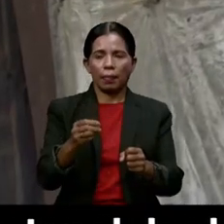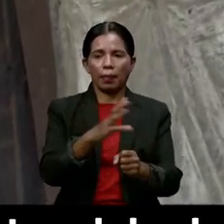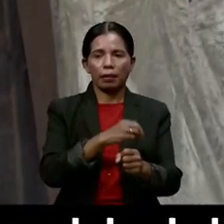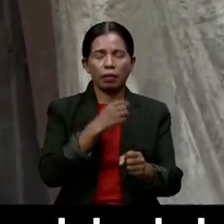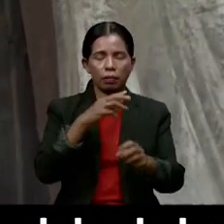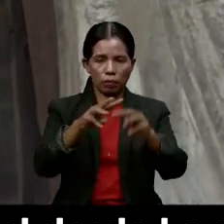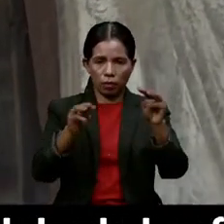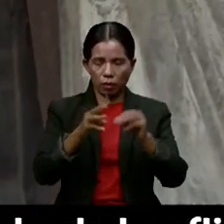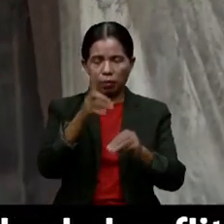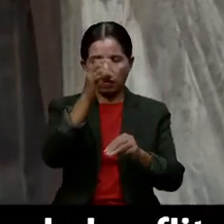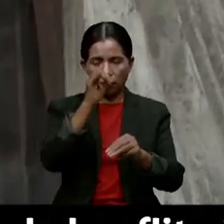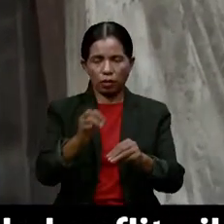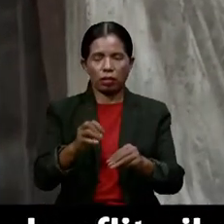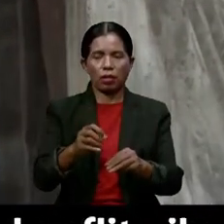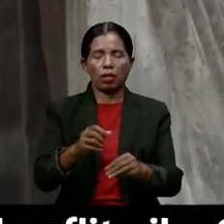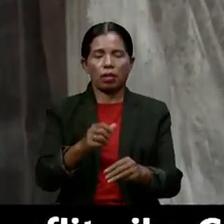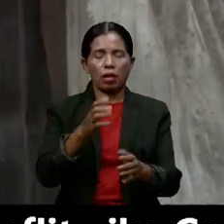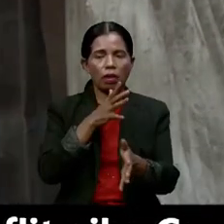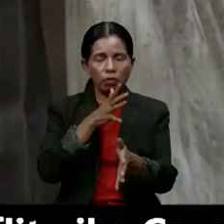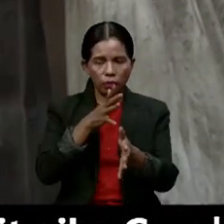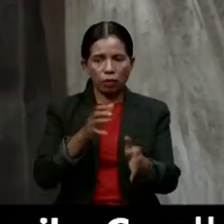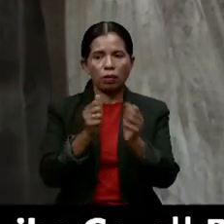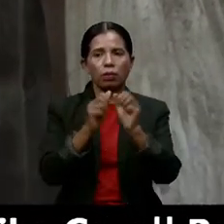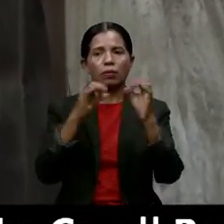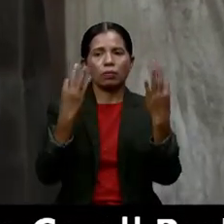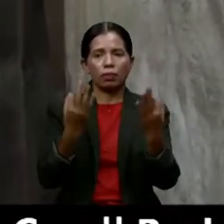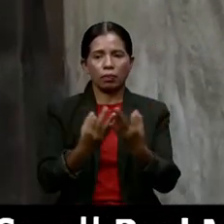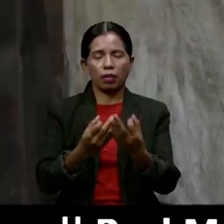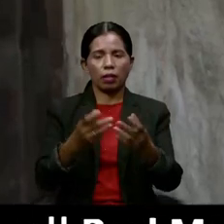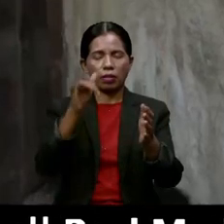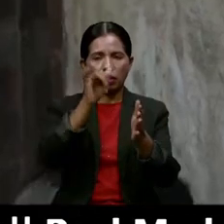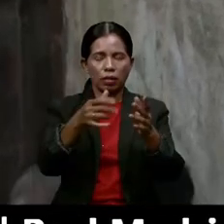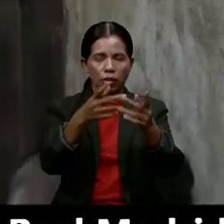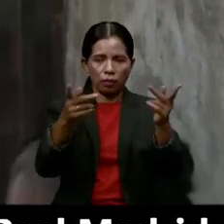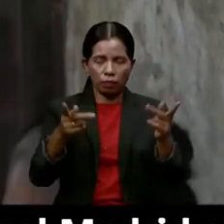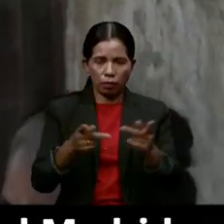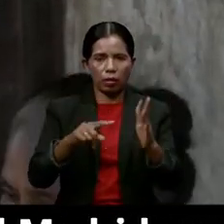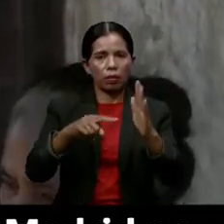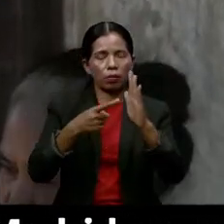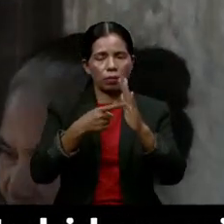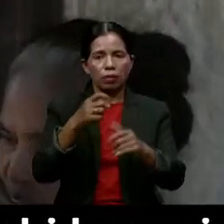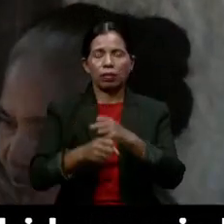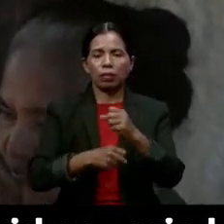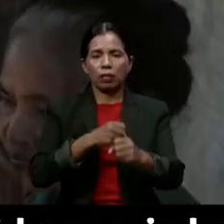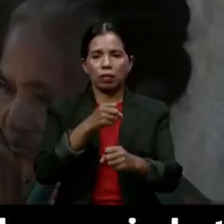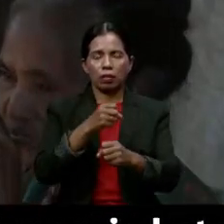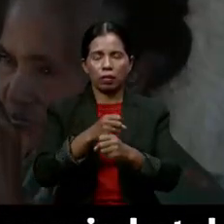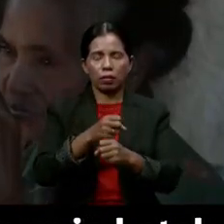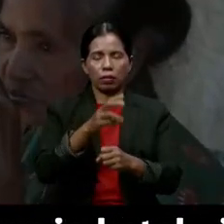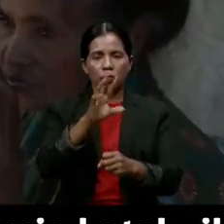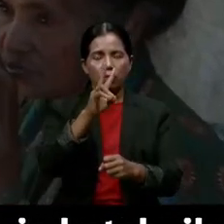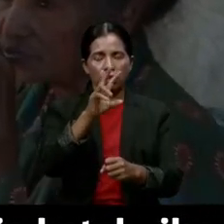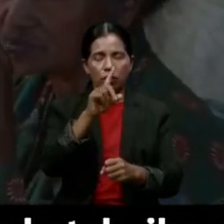município dele, a vou falo, na minha família, ela é fata de fere, a rua e a tina reunida a tossia, o aluno